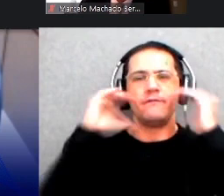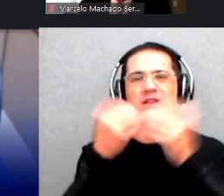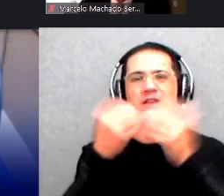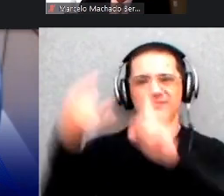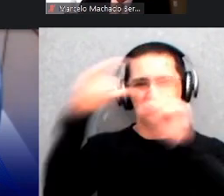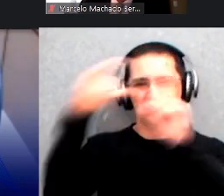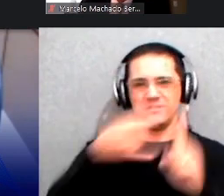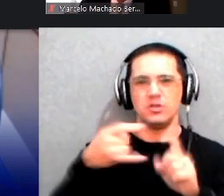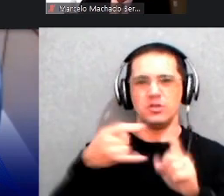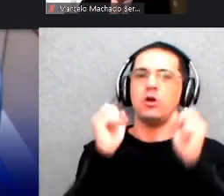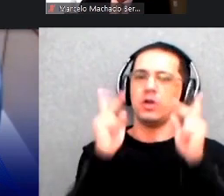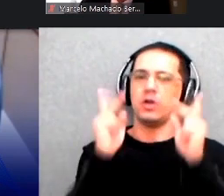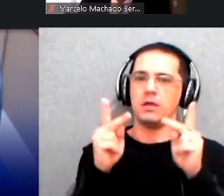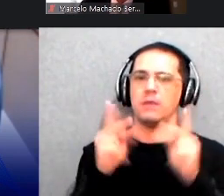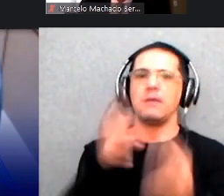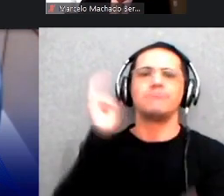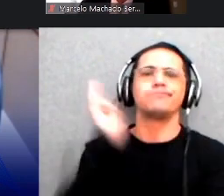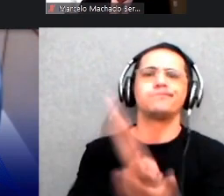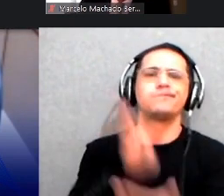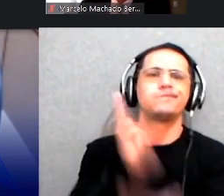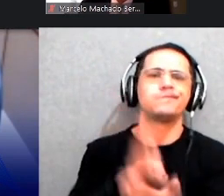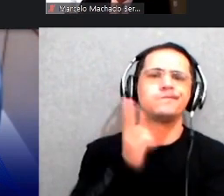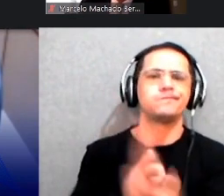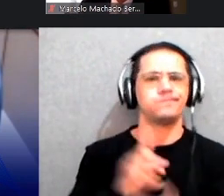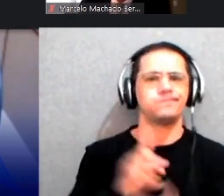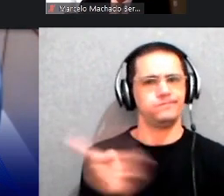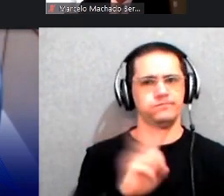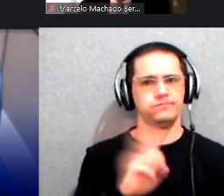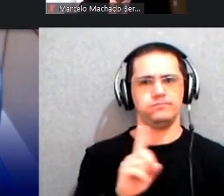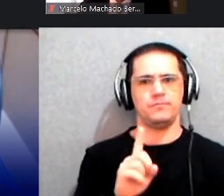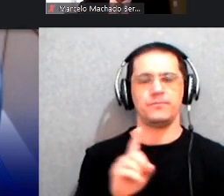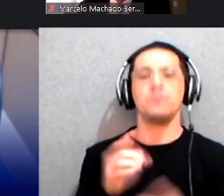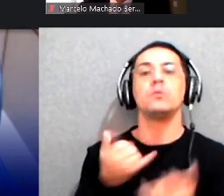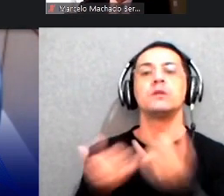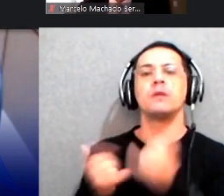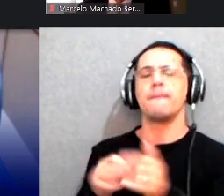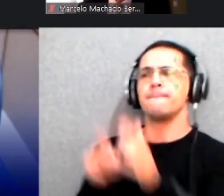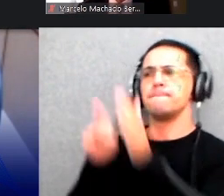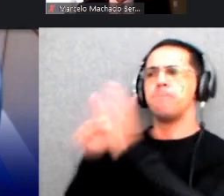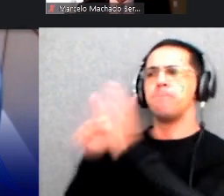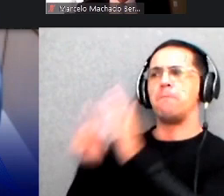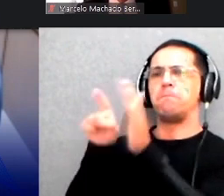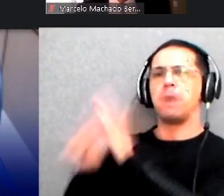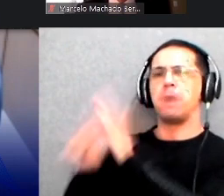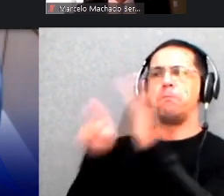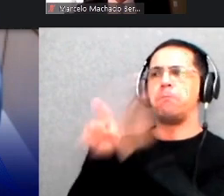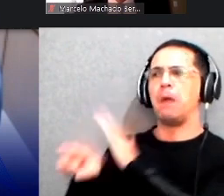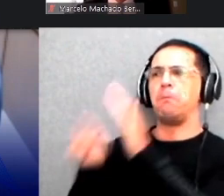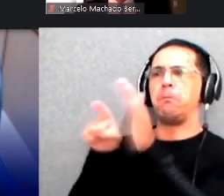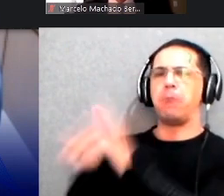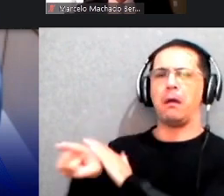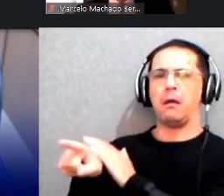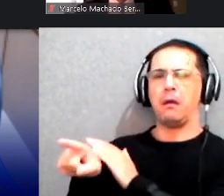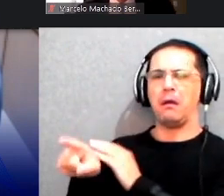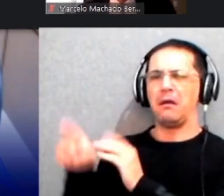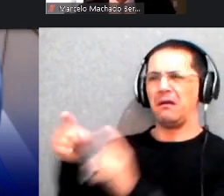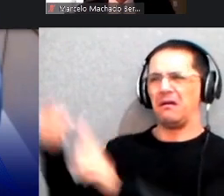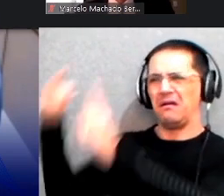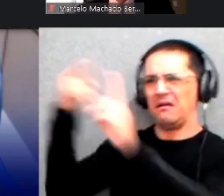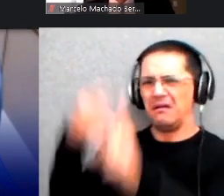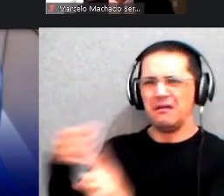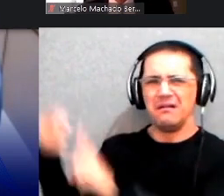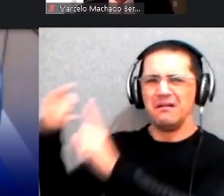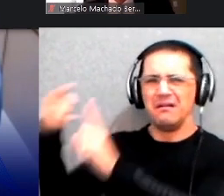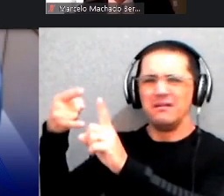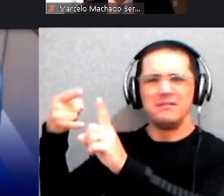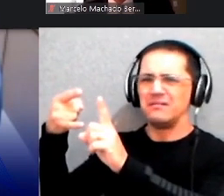sério. Fazer interrogatório por videoconferência, eu evito ao máximo. Eu quero o contato do réu com o juiz, até por uma questão de humanidade. O réu,